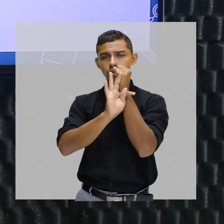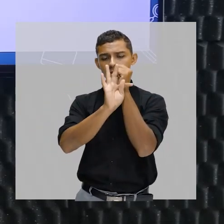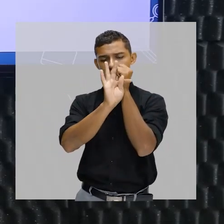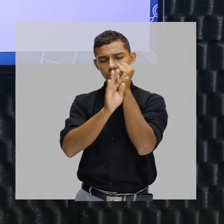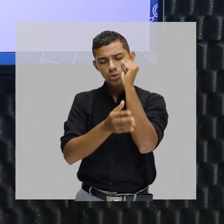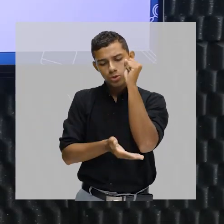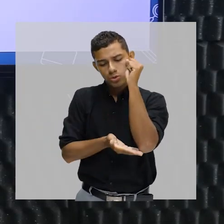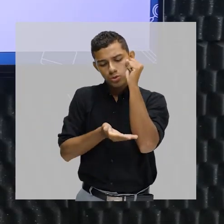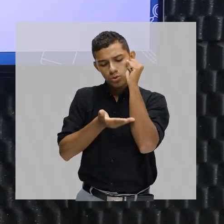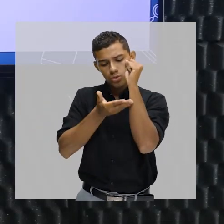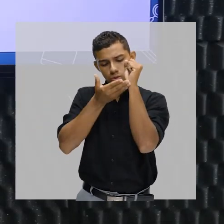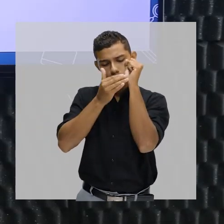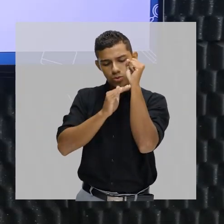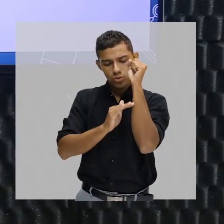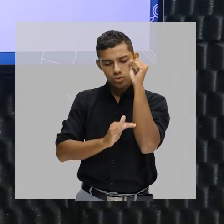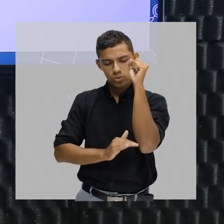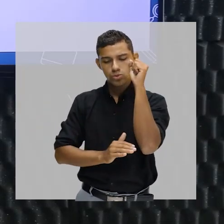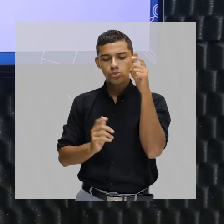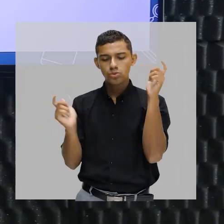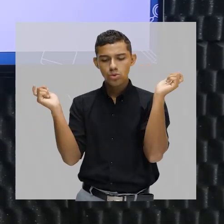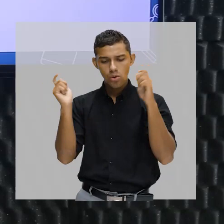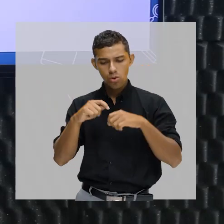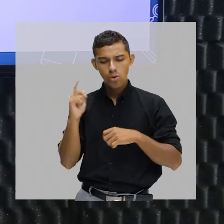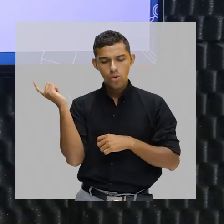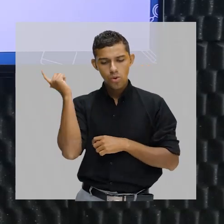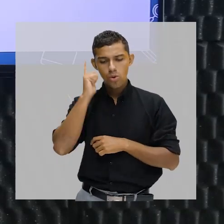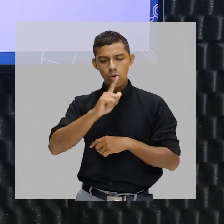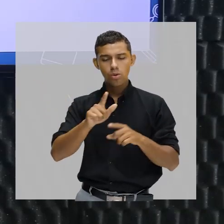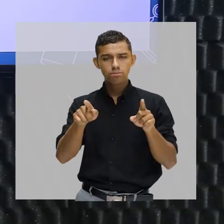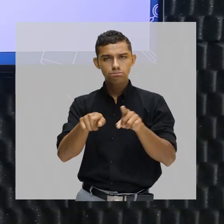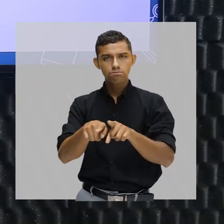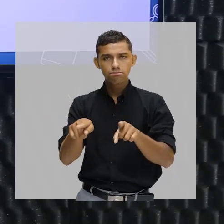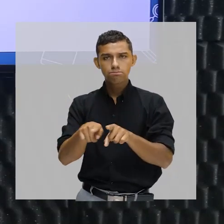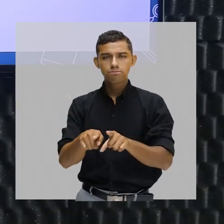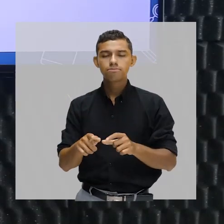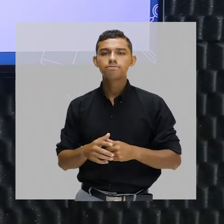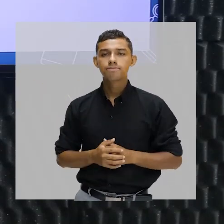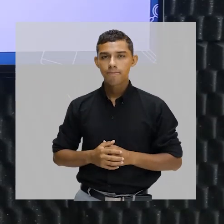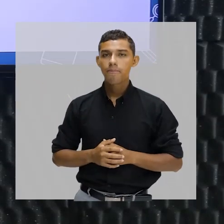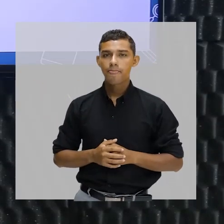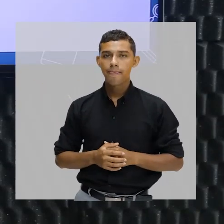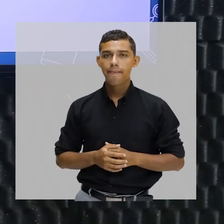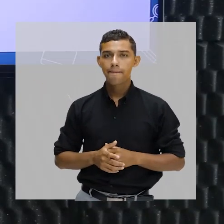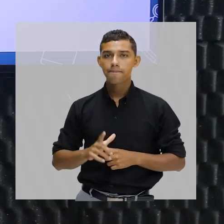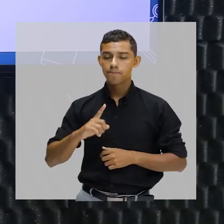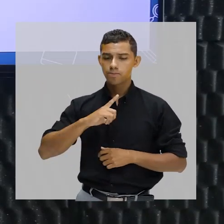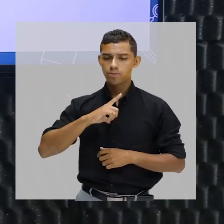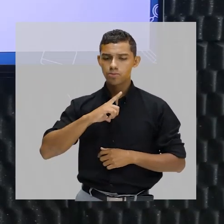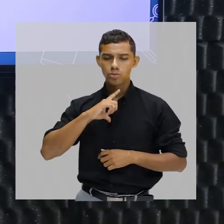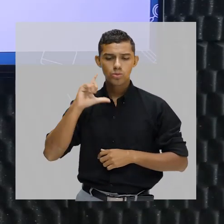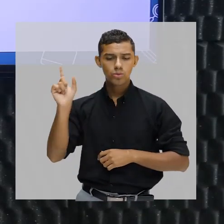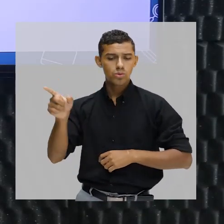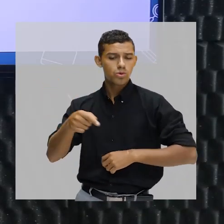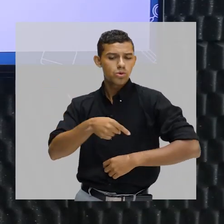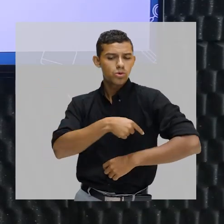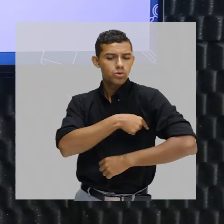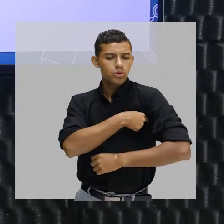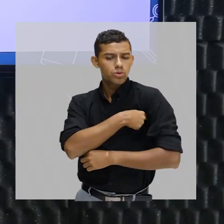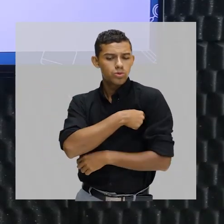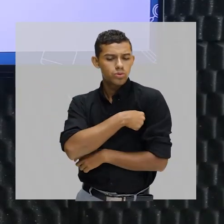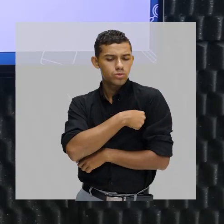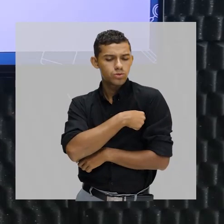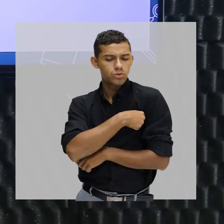né, ele consegue recepcionar esse tipo de onda infravermelho. Entendeu? Que emana do nosso corpo e que também